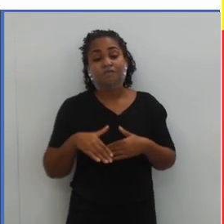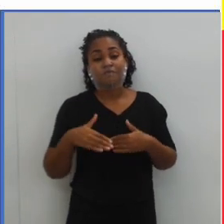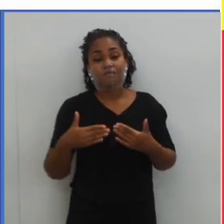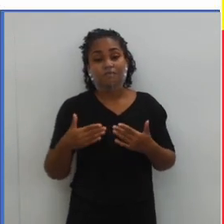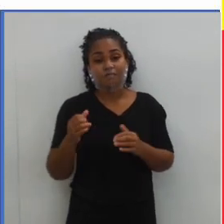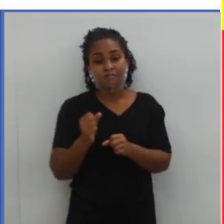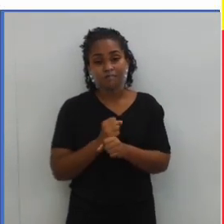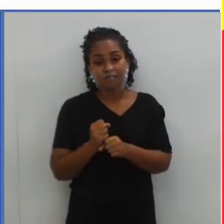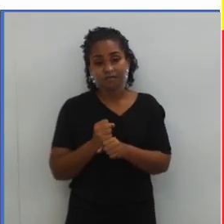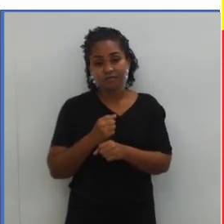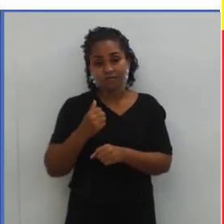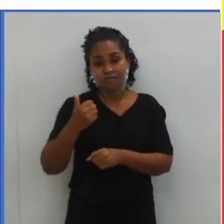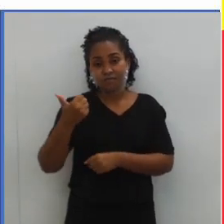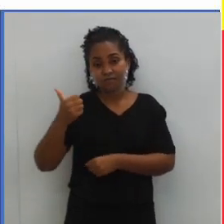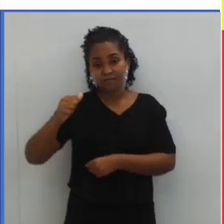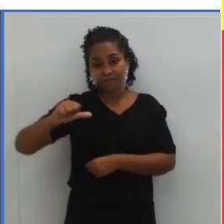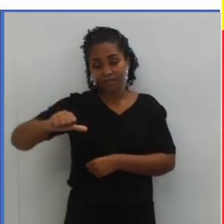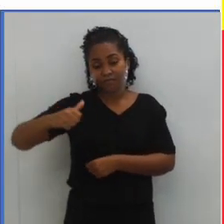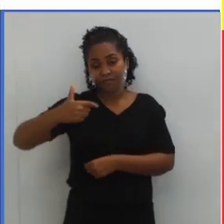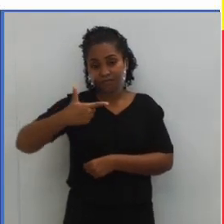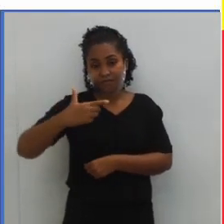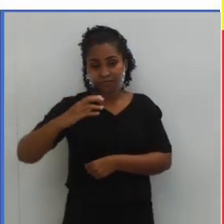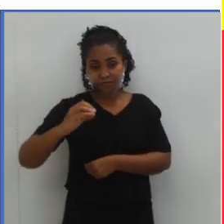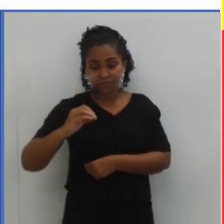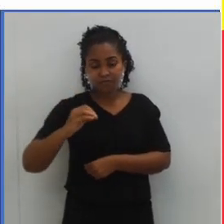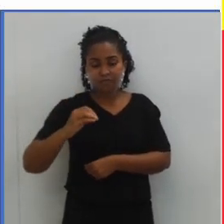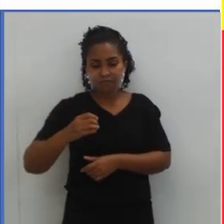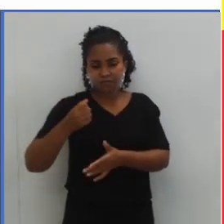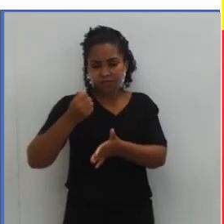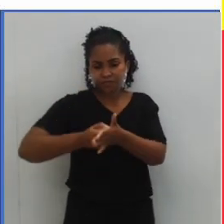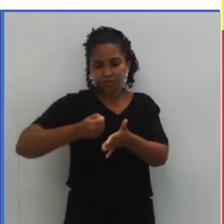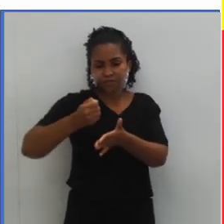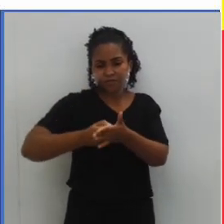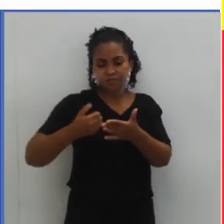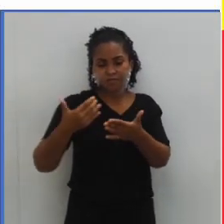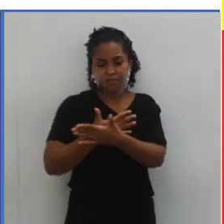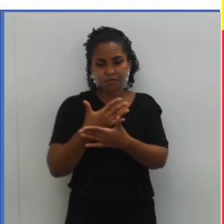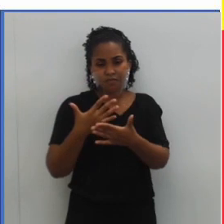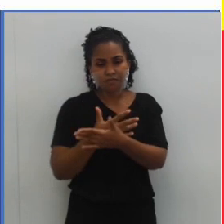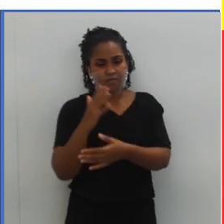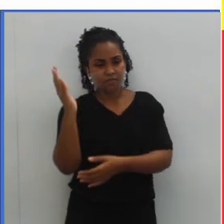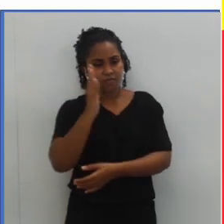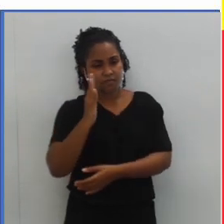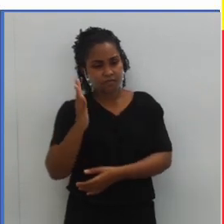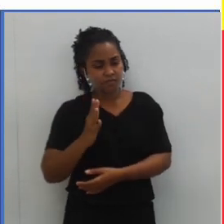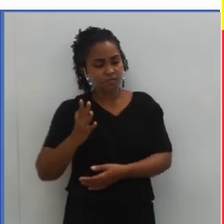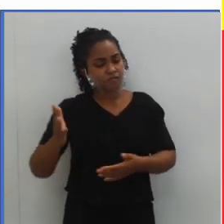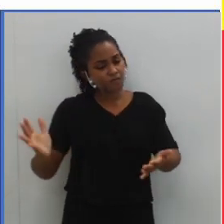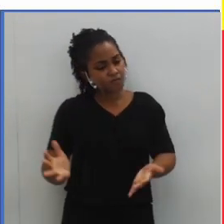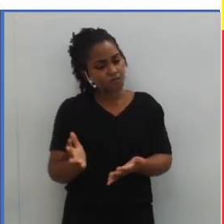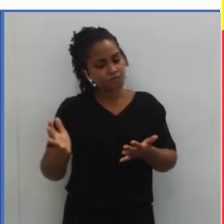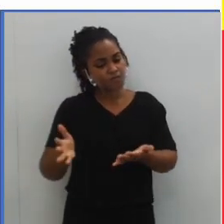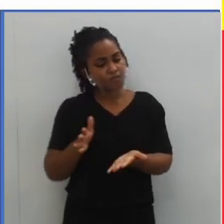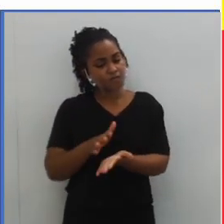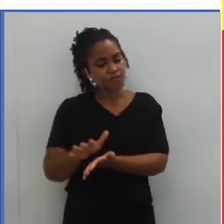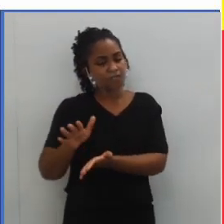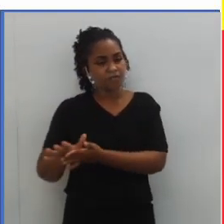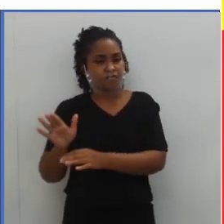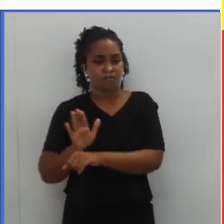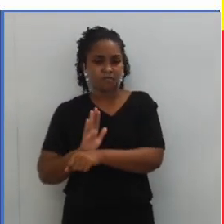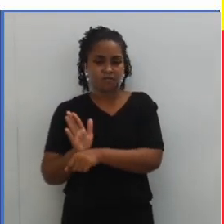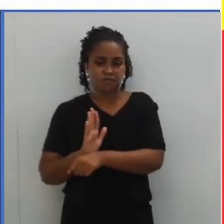de 1920, há um movimento nas grandes cidades brasileiras, que é incentivando as produções cinematográficas